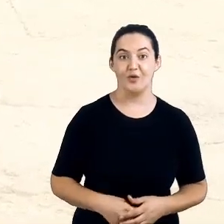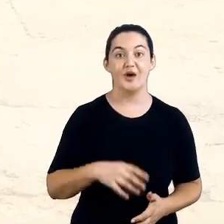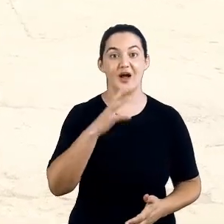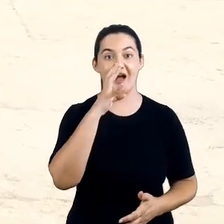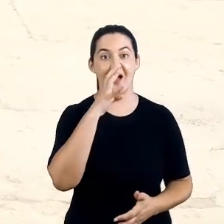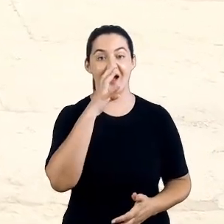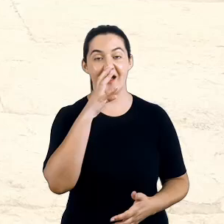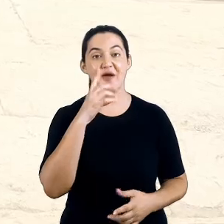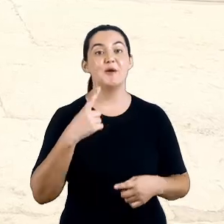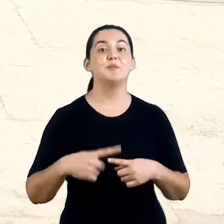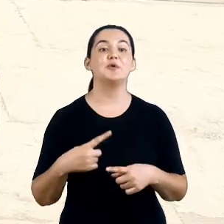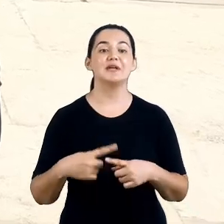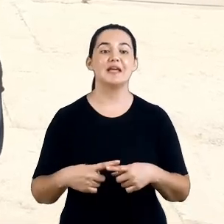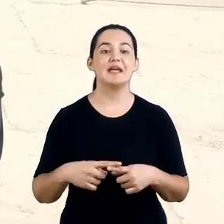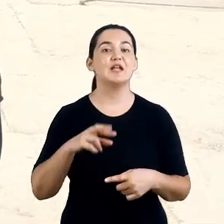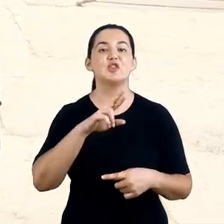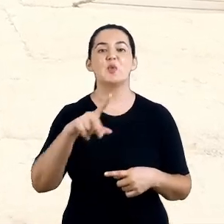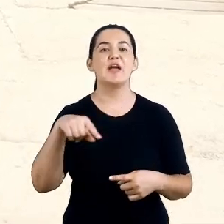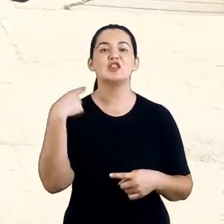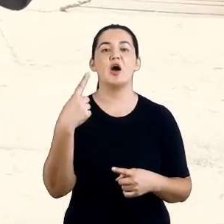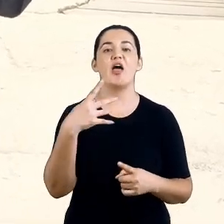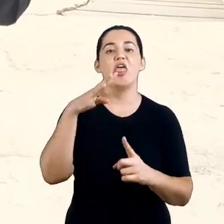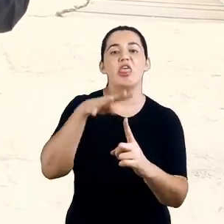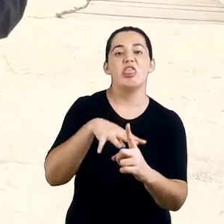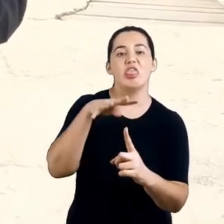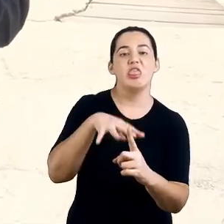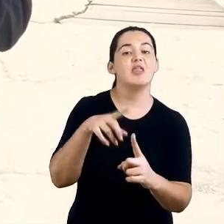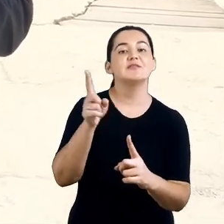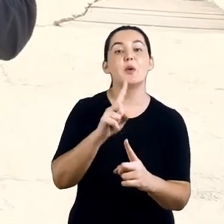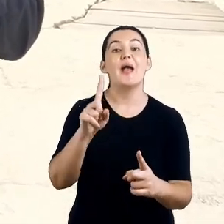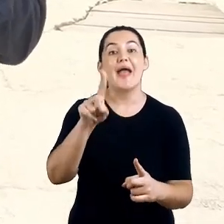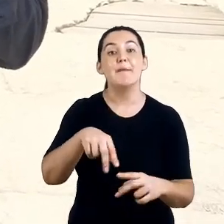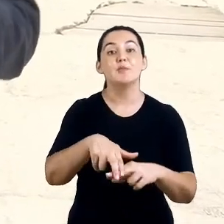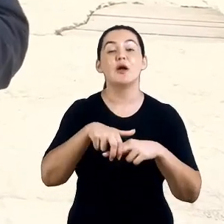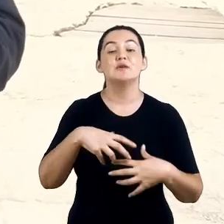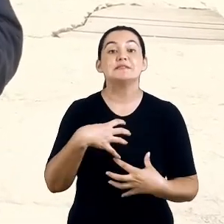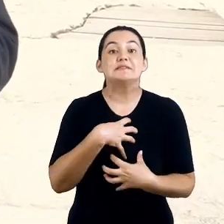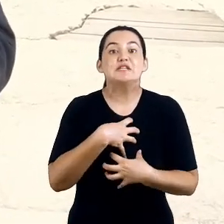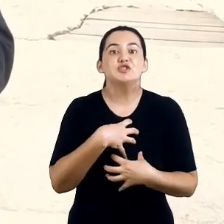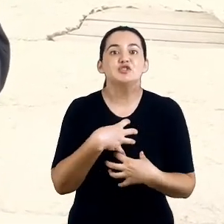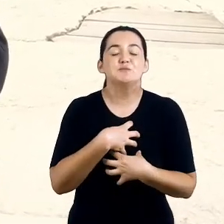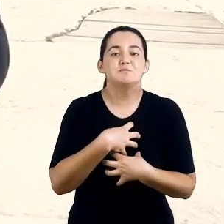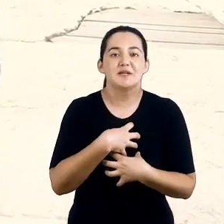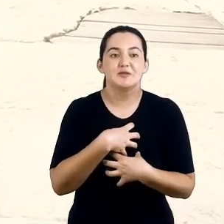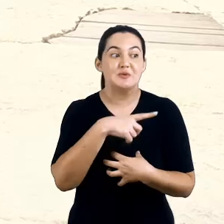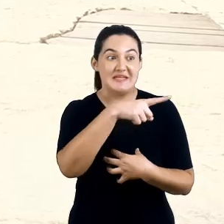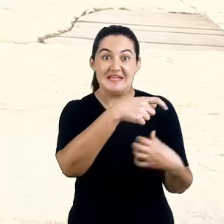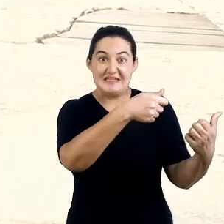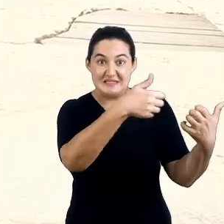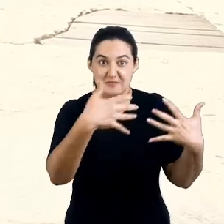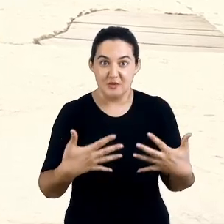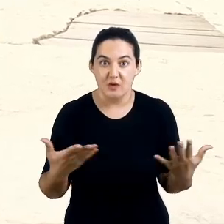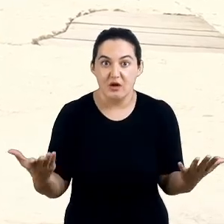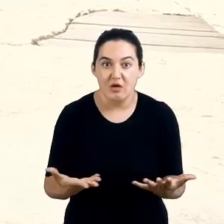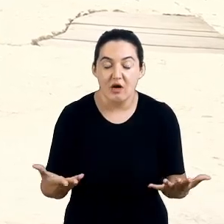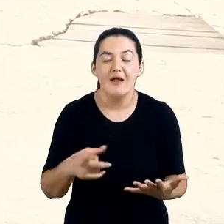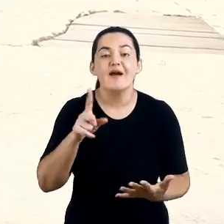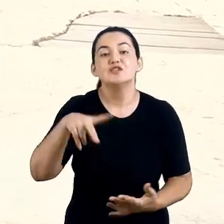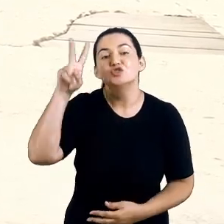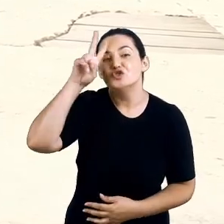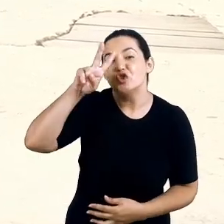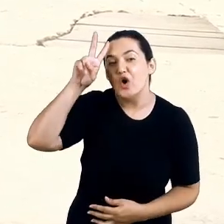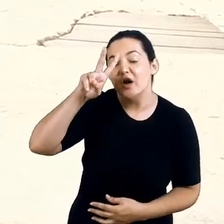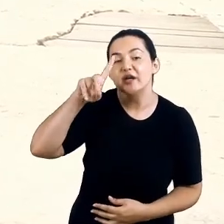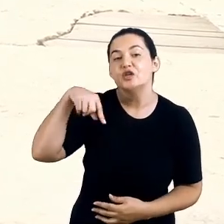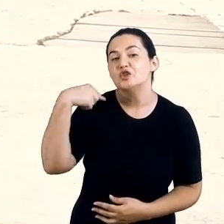por quê, pessoal? Não é uma questão de idolatria, mas é uma questão de sentimento. O que acabou de ser explicado para vocês é